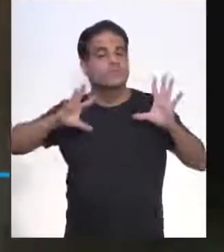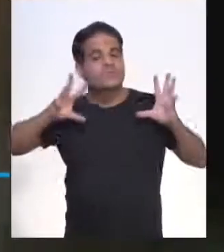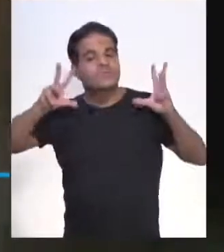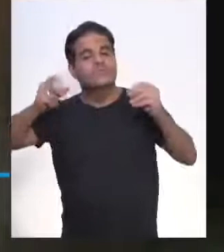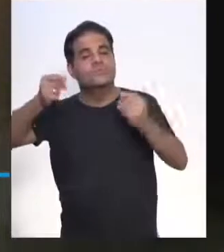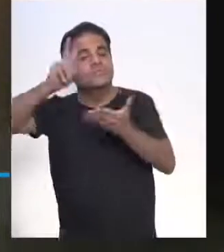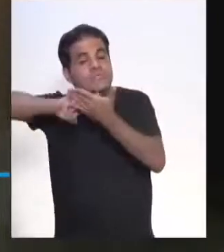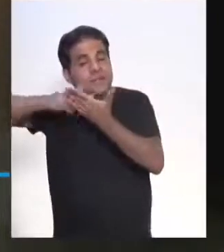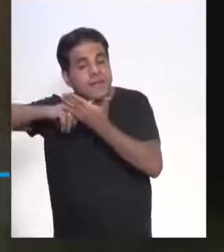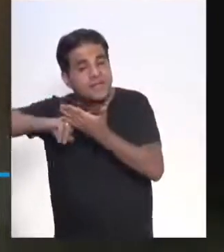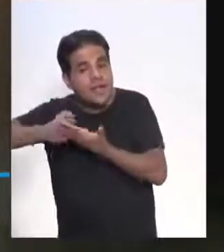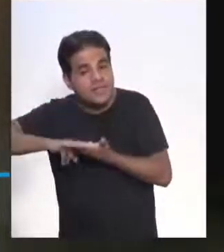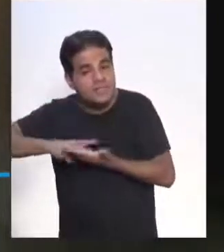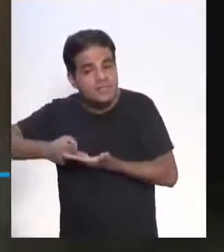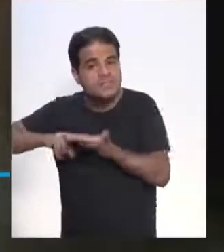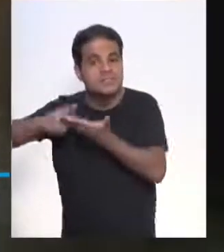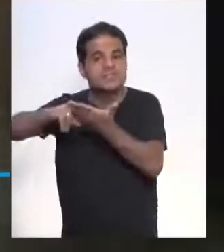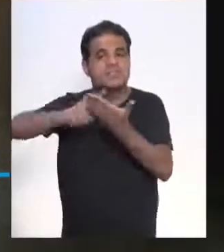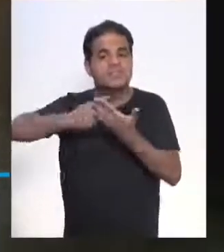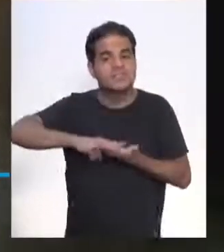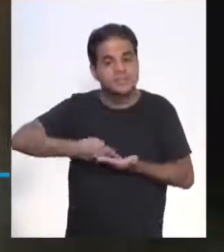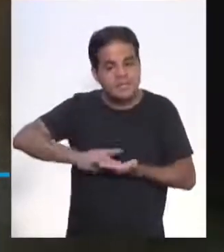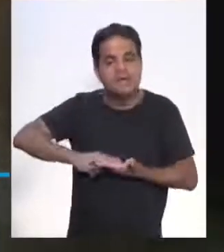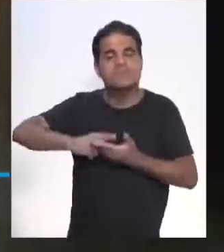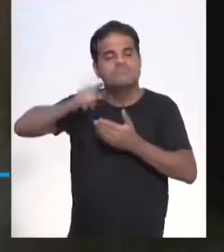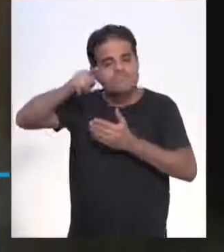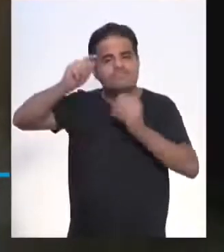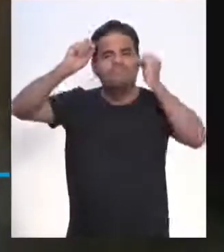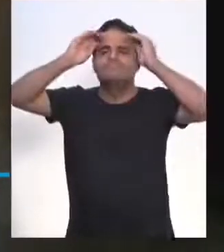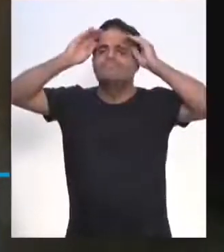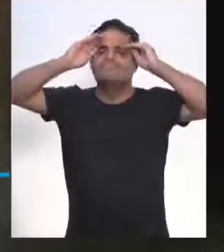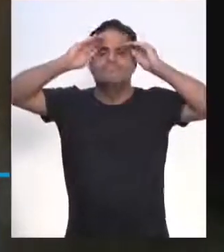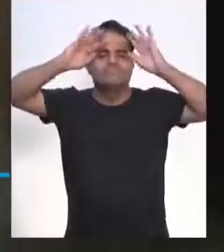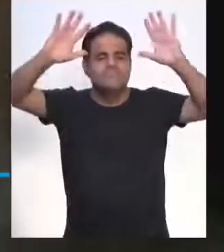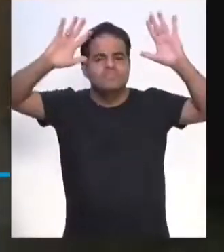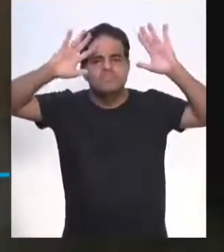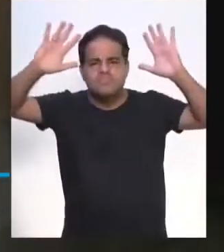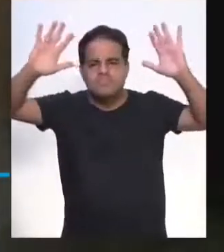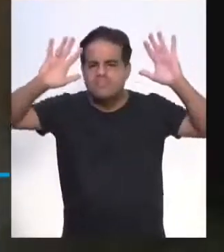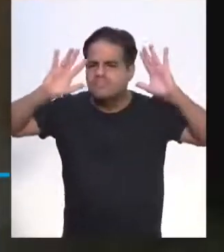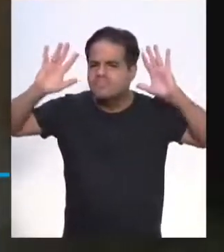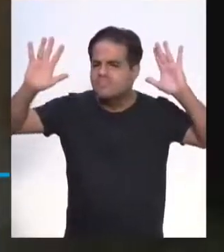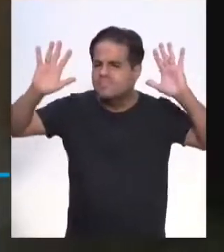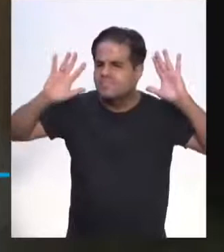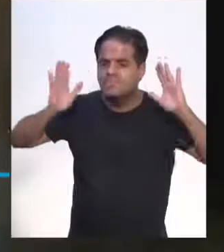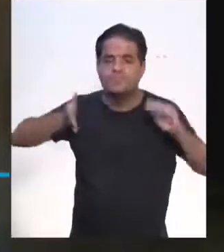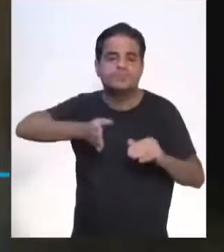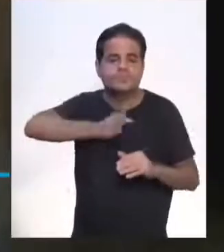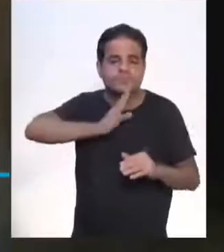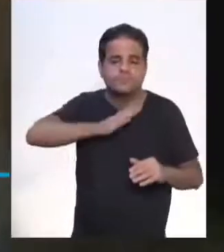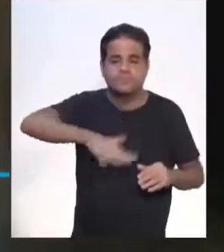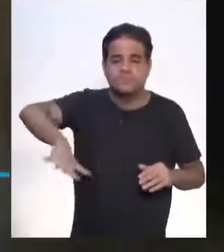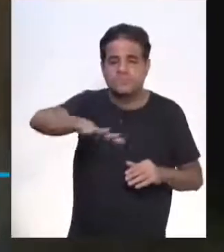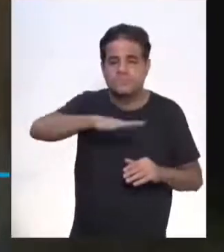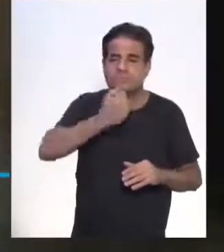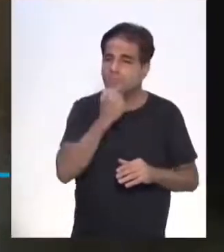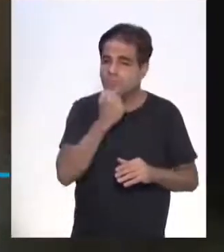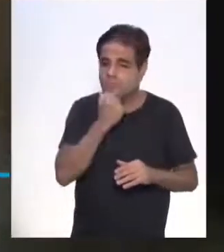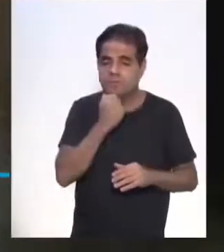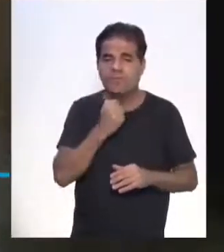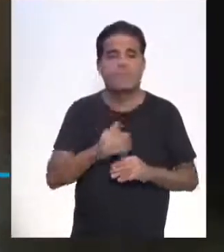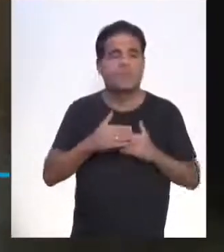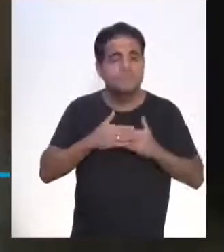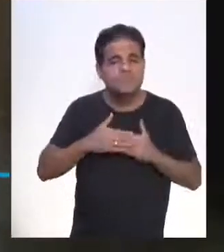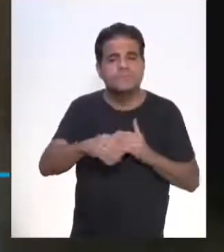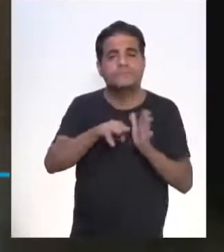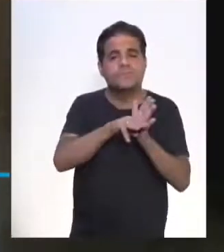de interpretação, não é? Então, assim, pensar um pouquinho, né? A natureza do conhecimento científico, os